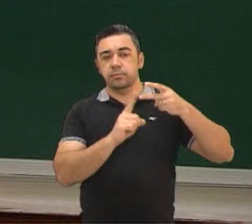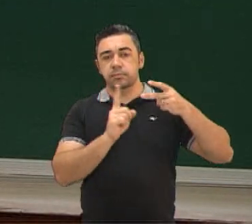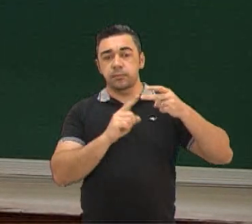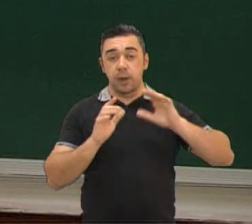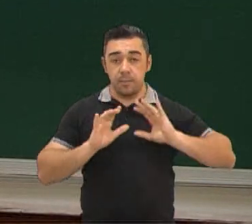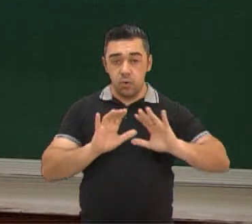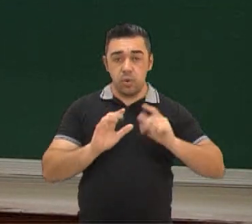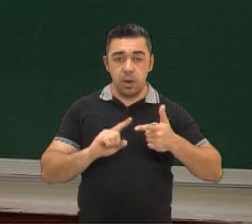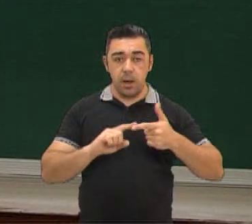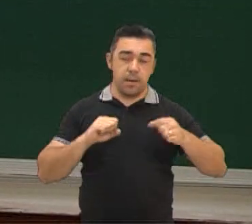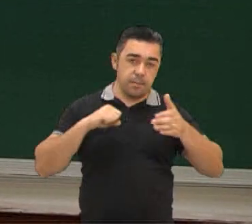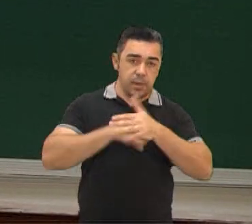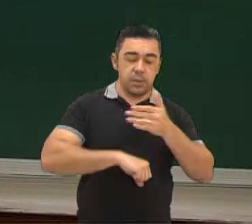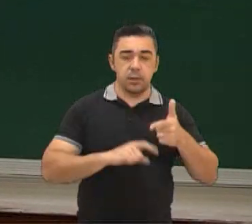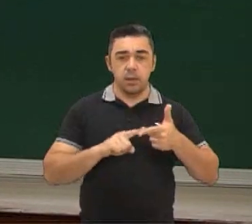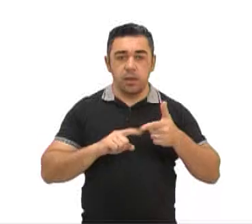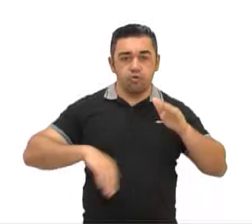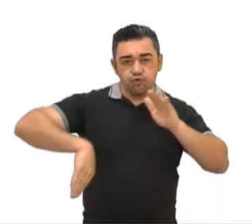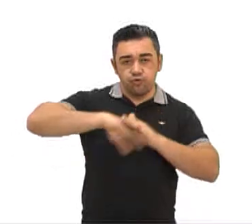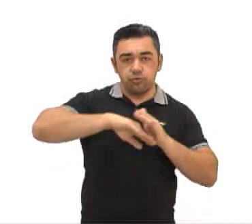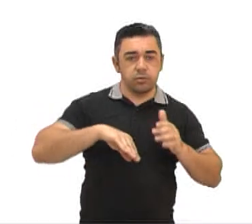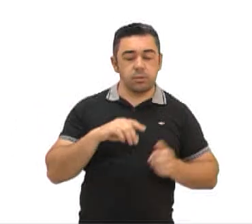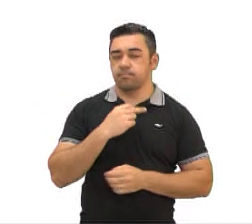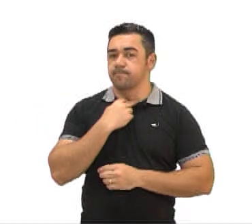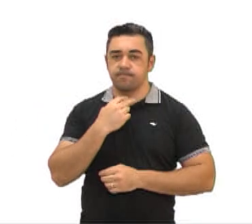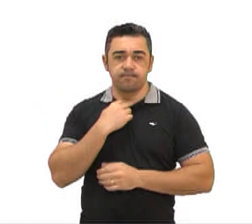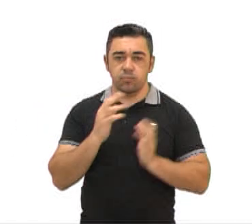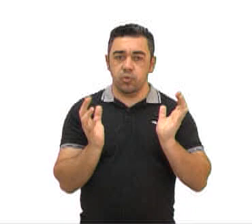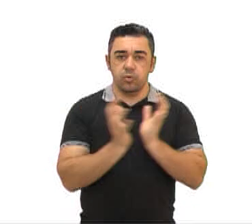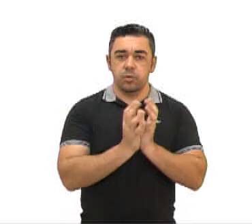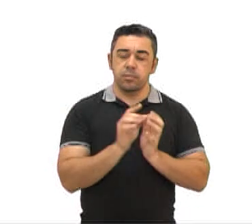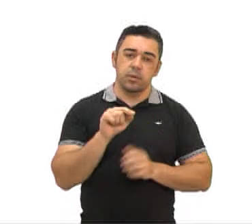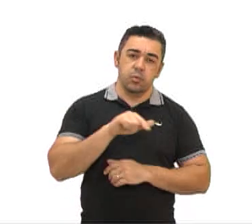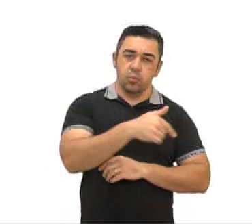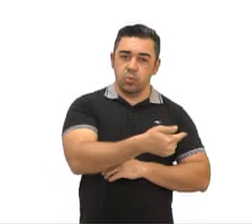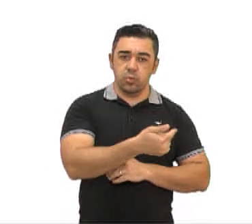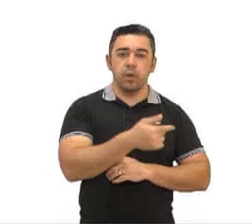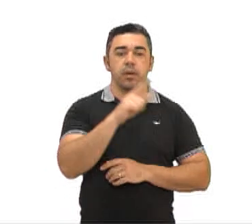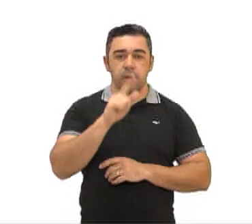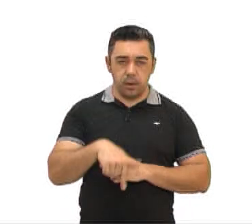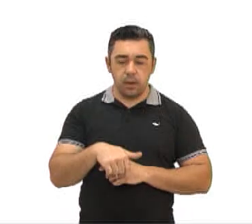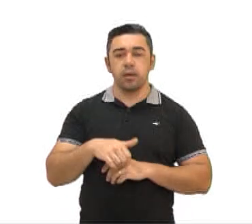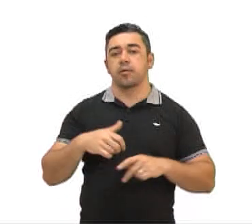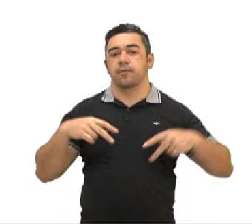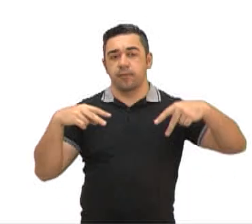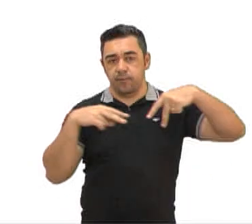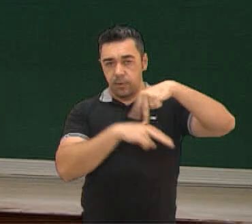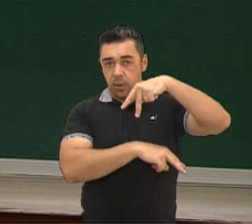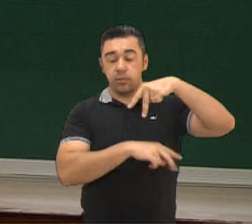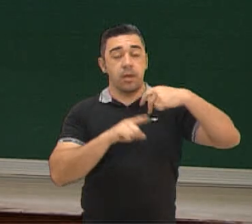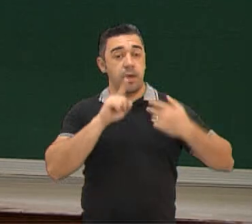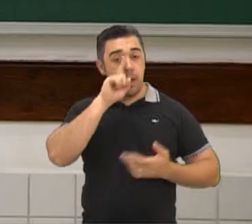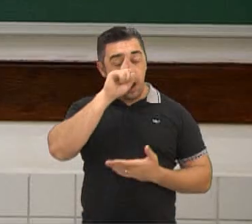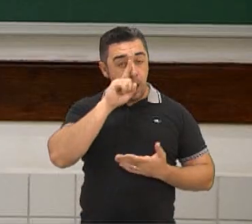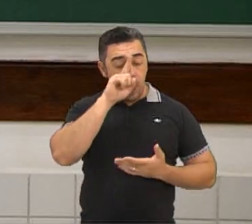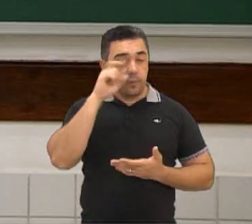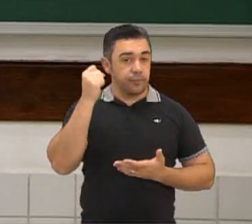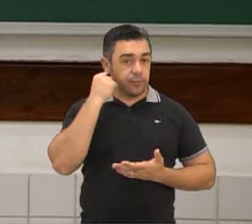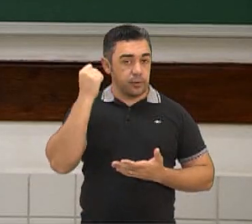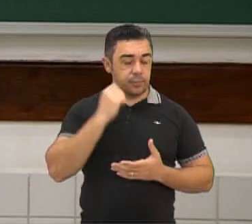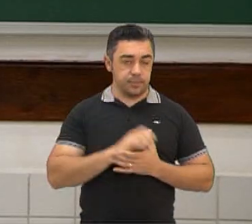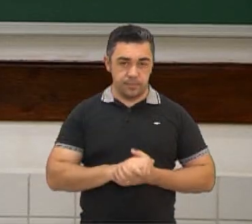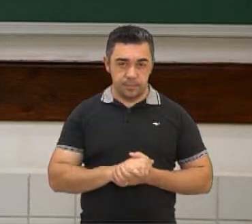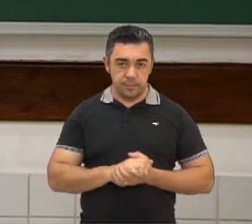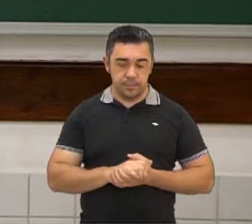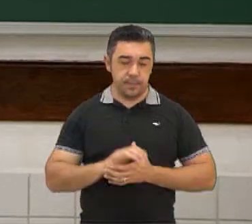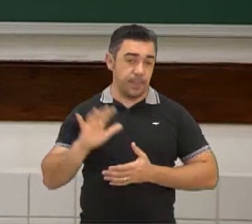Empurrar, bater ou chutar os integrantes da equipe oposta configura falta grave. O que é